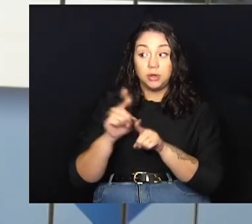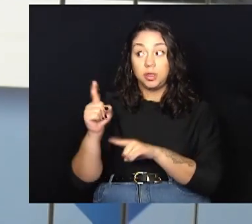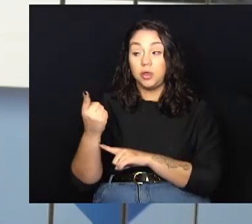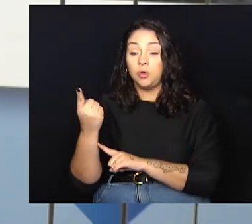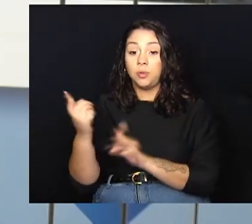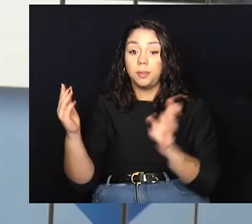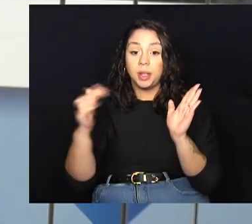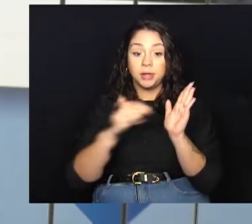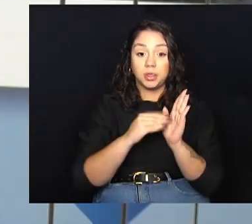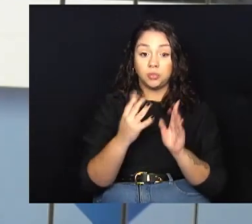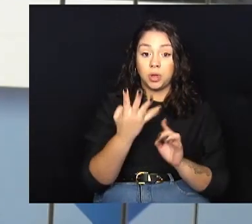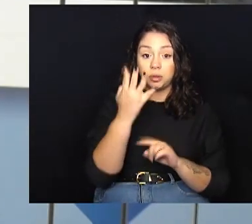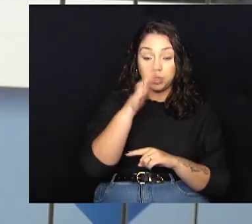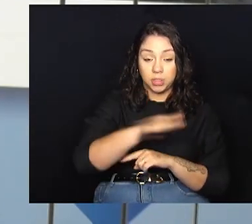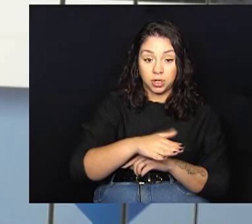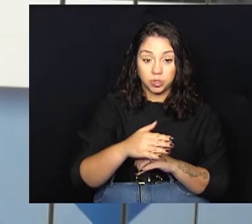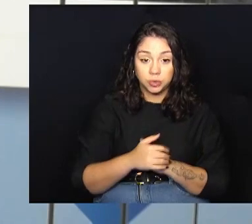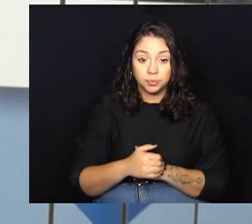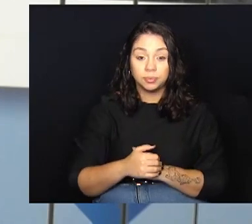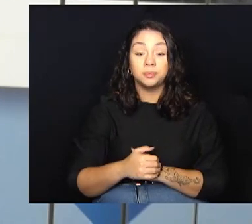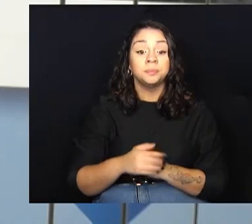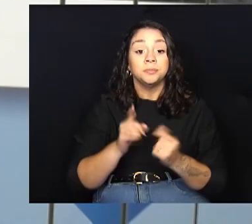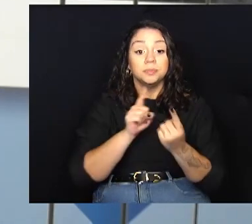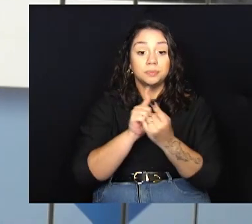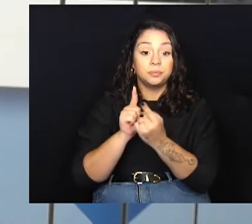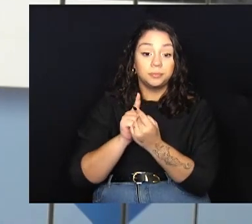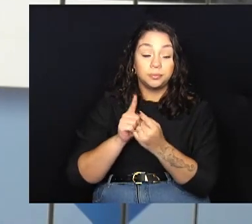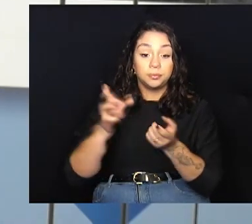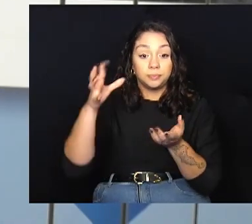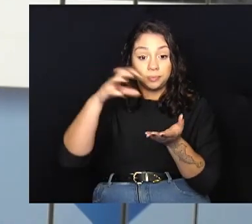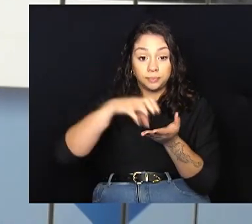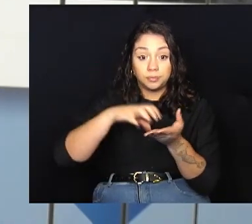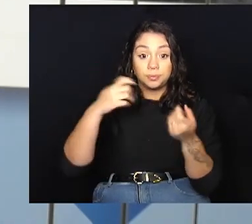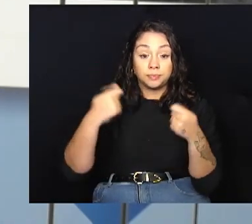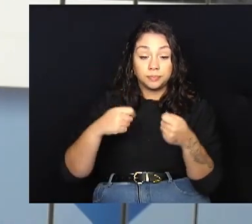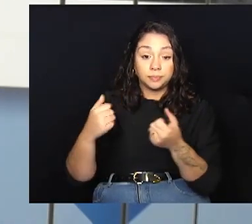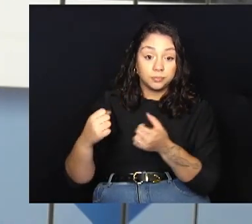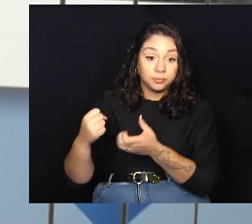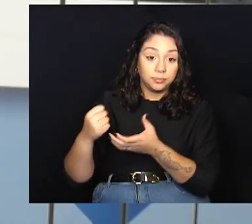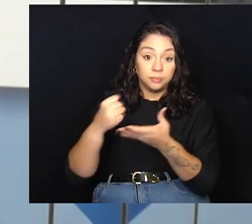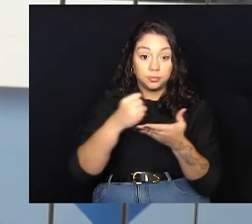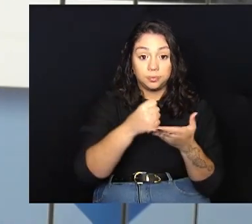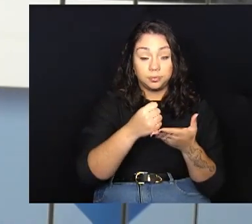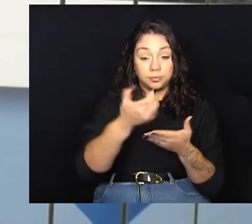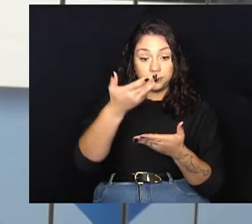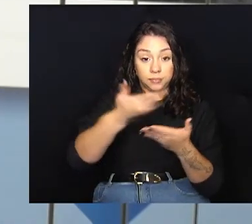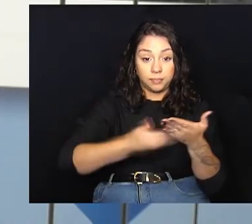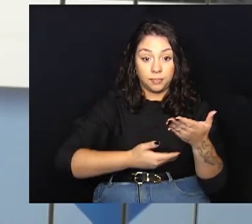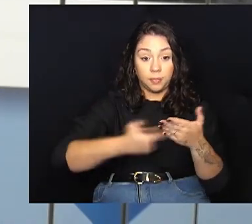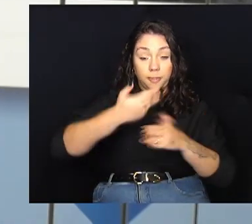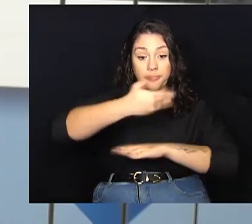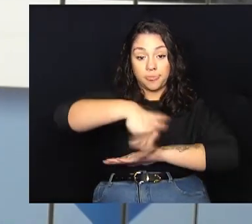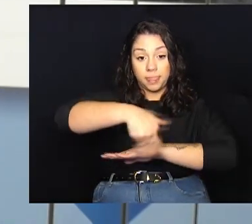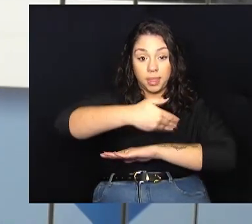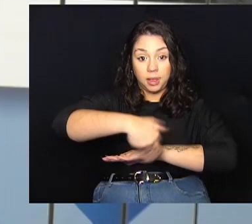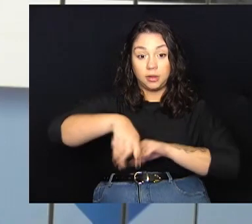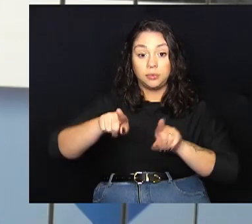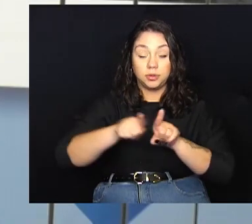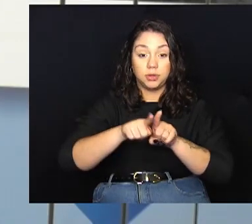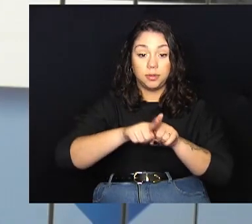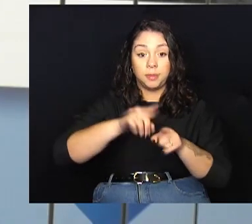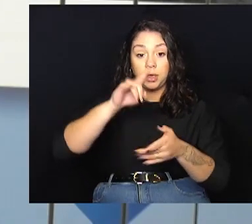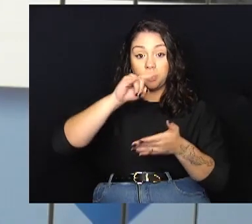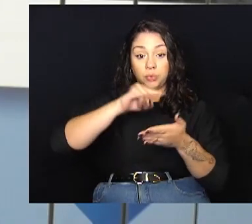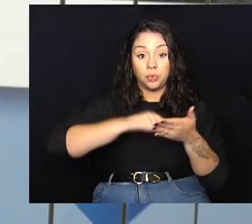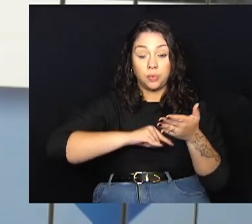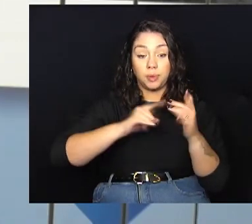4 horas da tarde para ser atendido na unidade basta levar o comprovante de endereço também um documento com